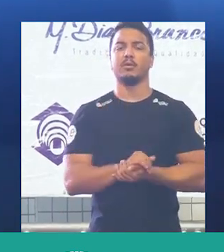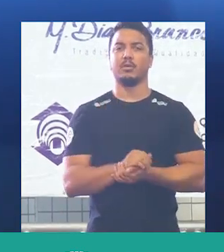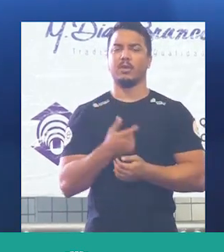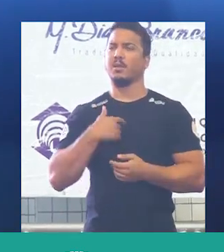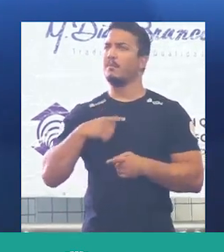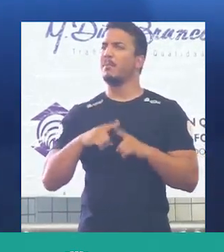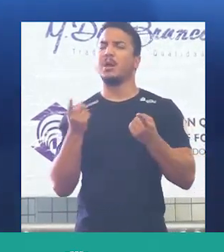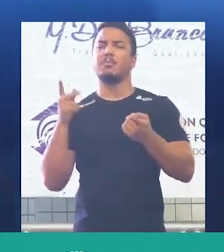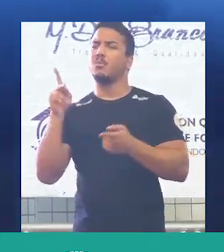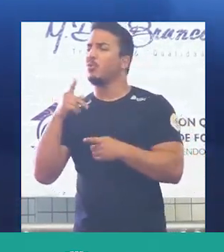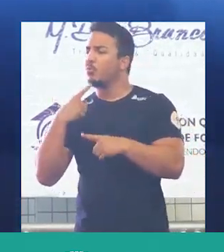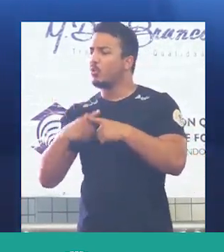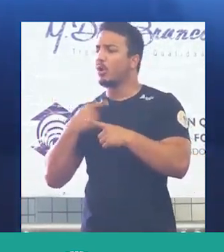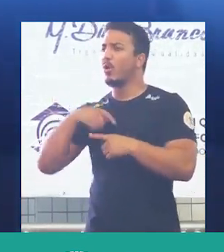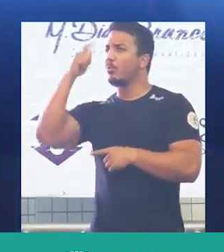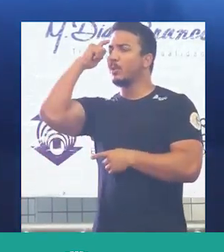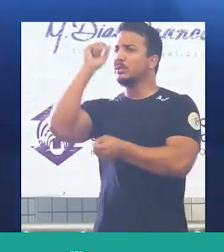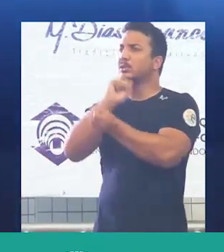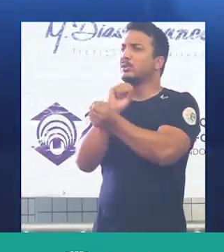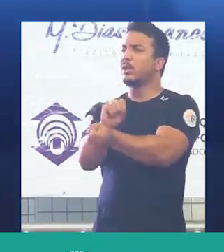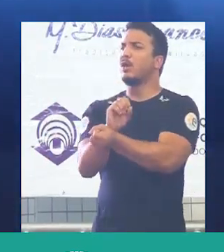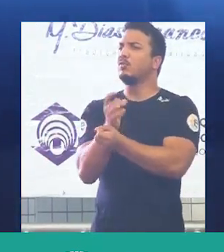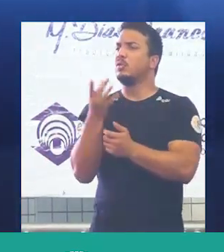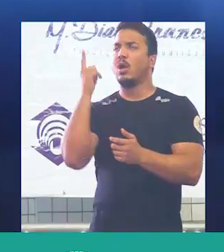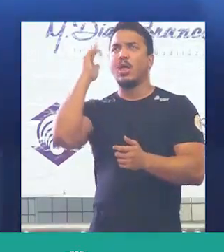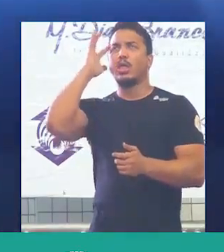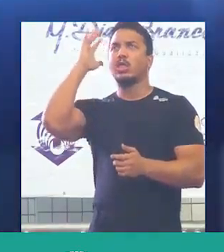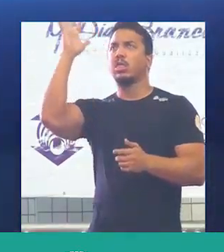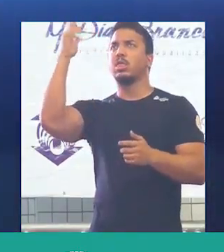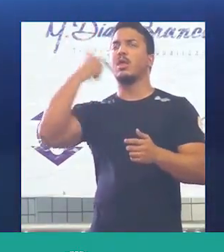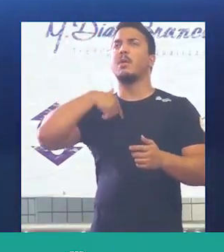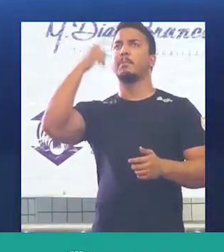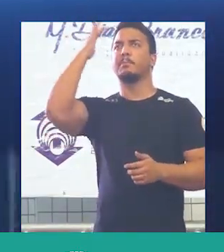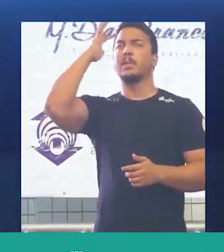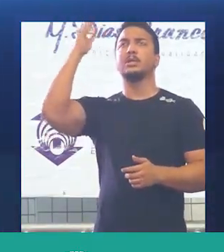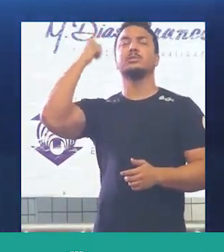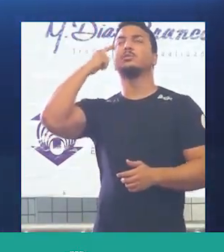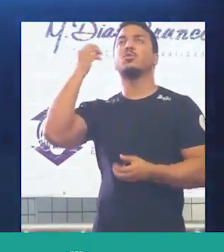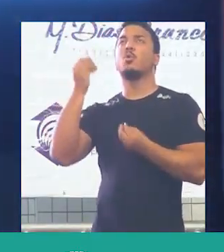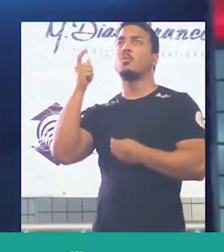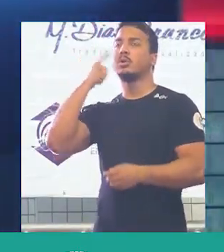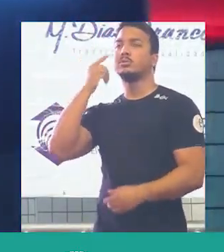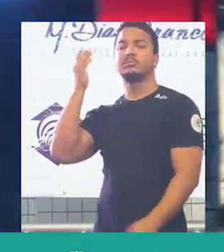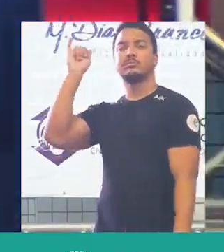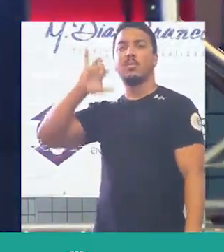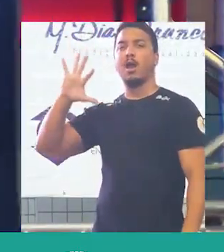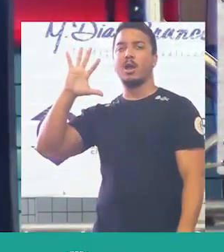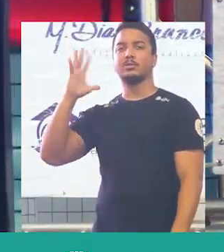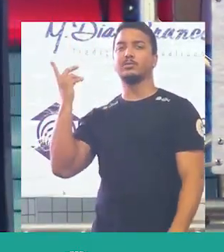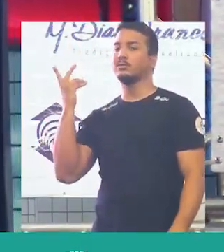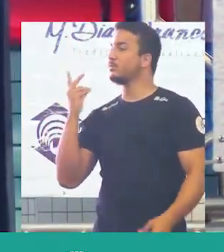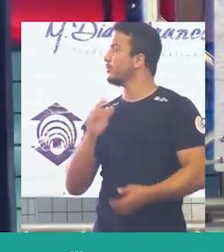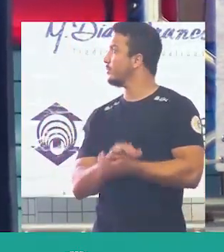por que quando eu penso em escravidão, eu fechei os olhos, eu lembrei disso aqui, hein?